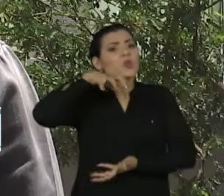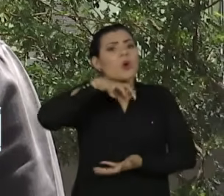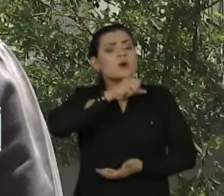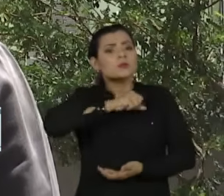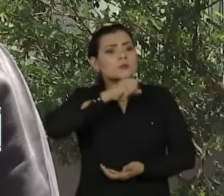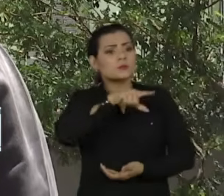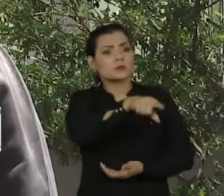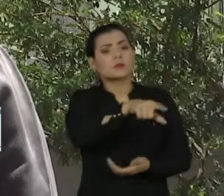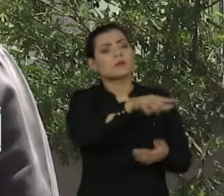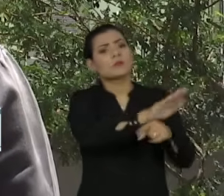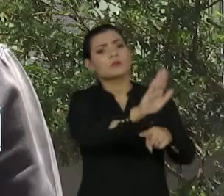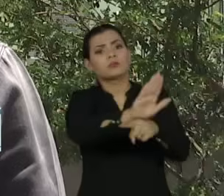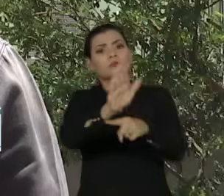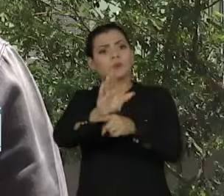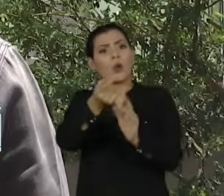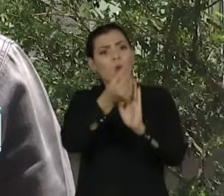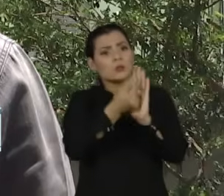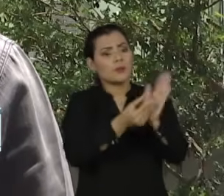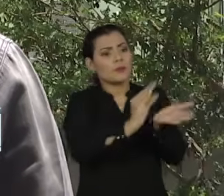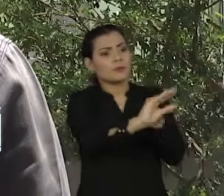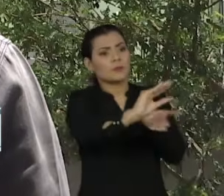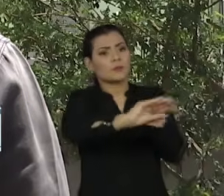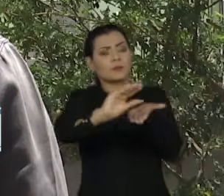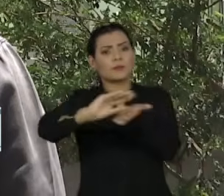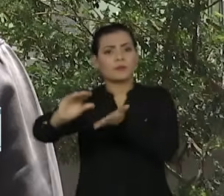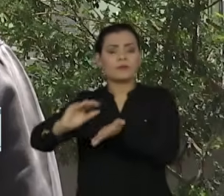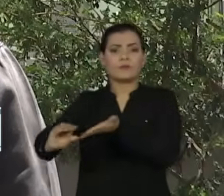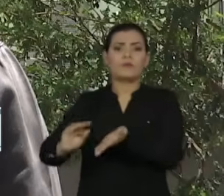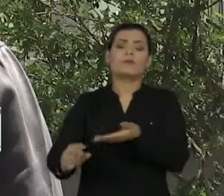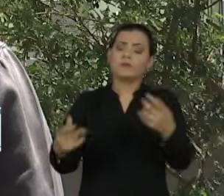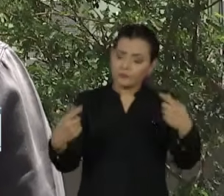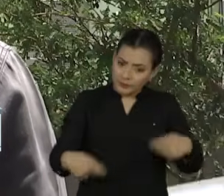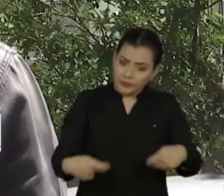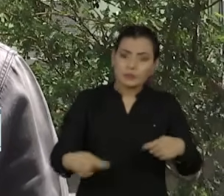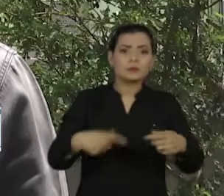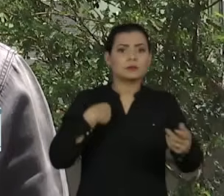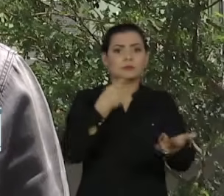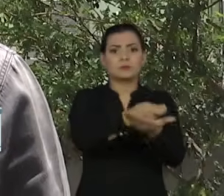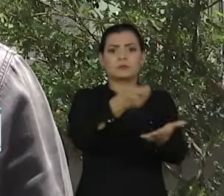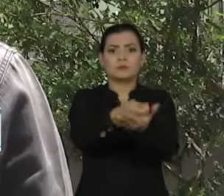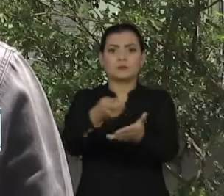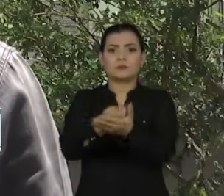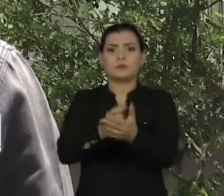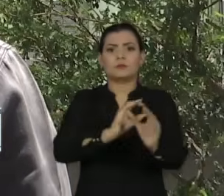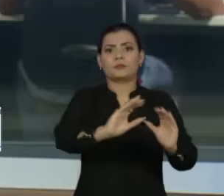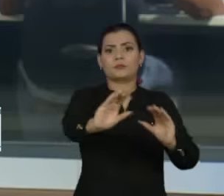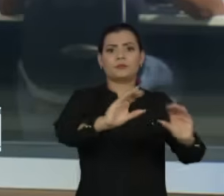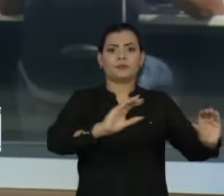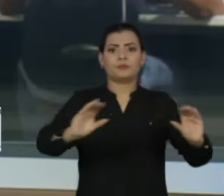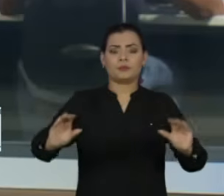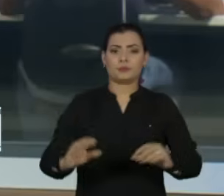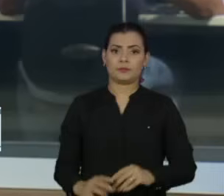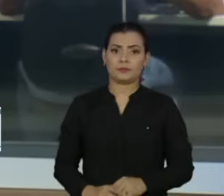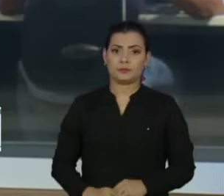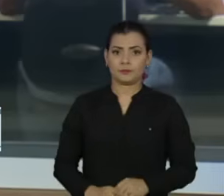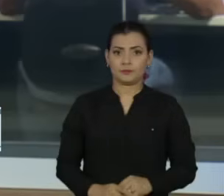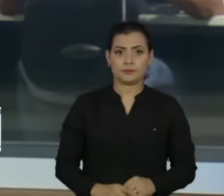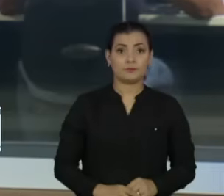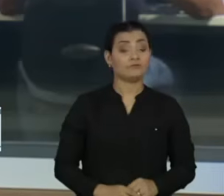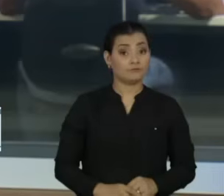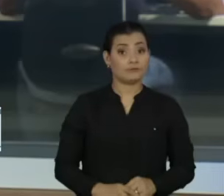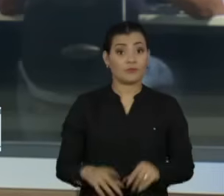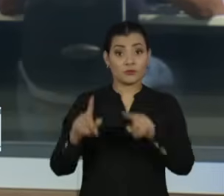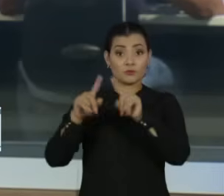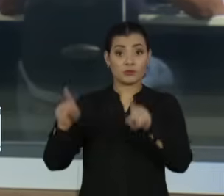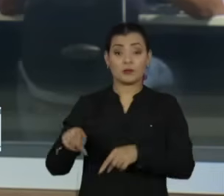medidas emergenciais de orçamento que ainda não teve nenhum recurso pago aos beneficiários finais. Funcionários